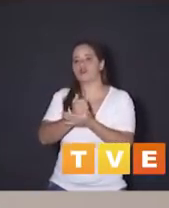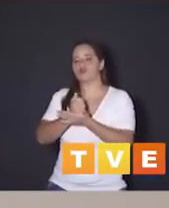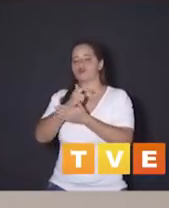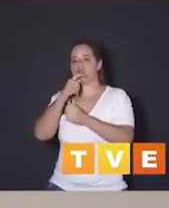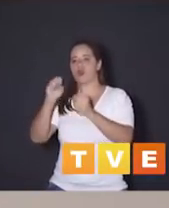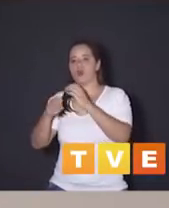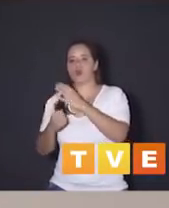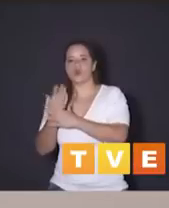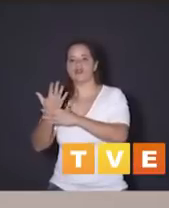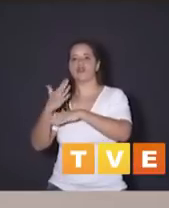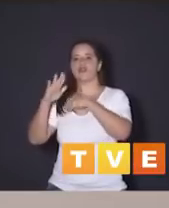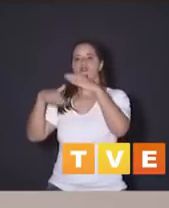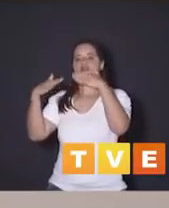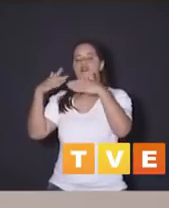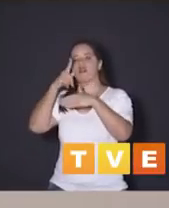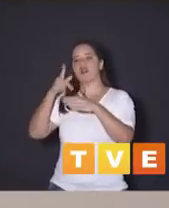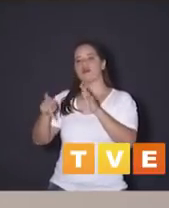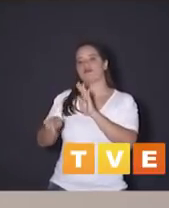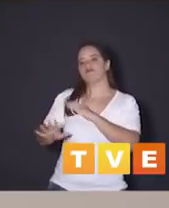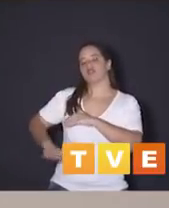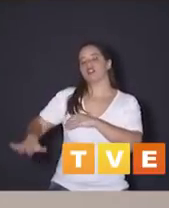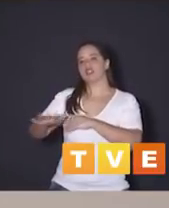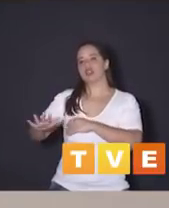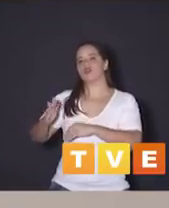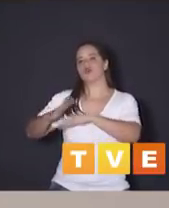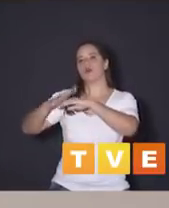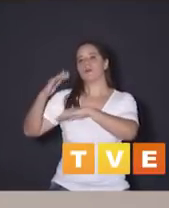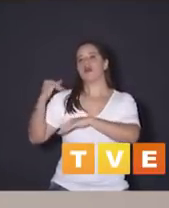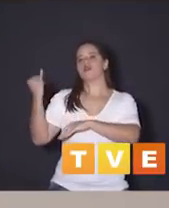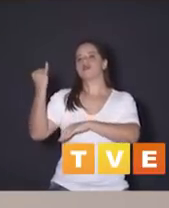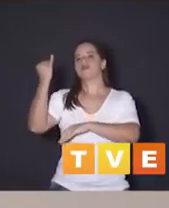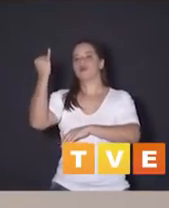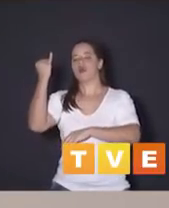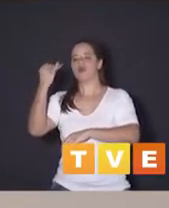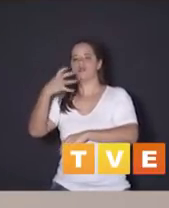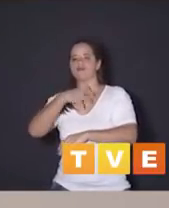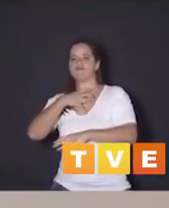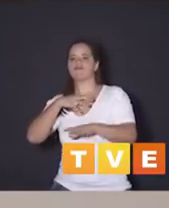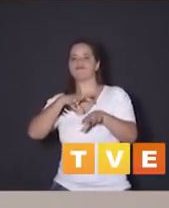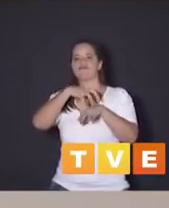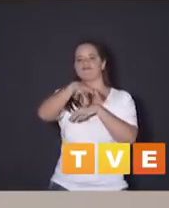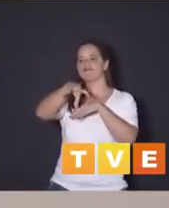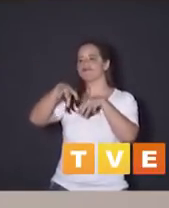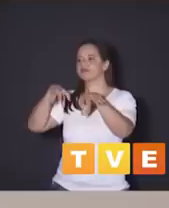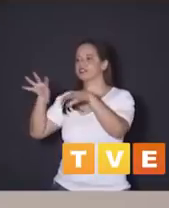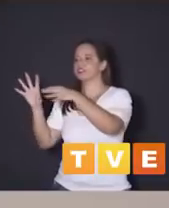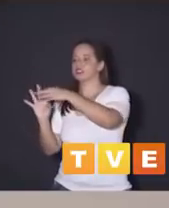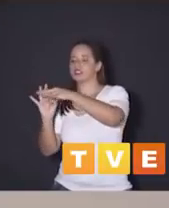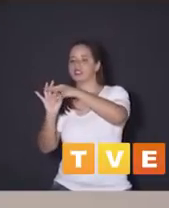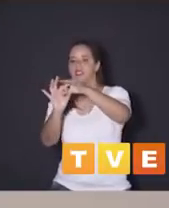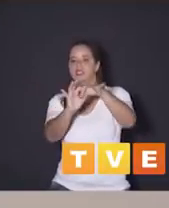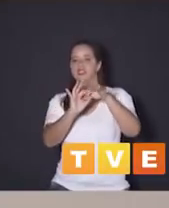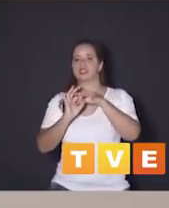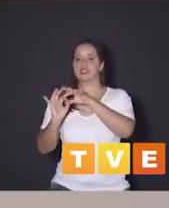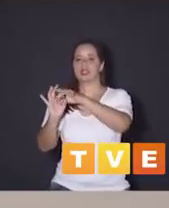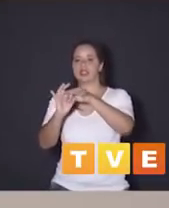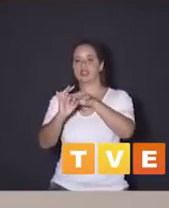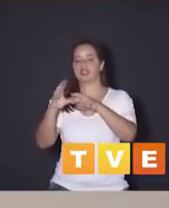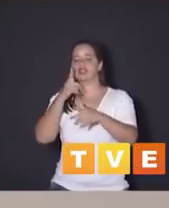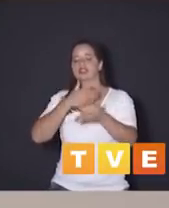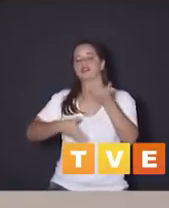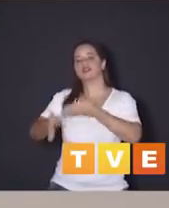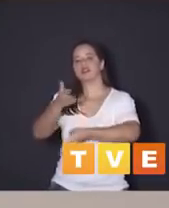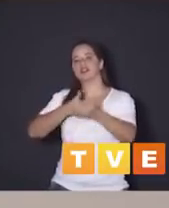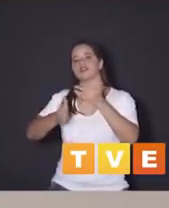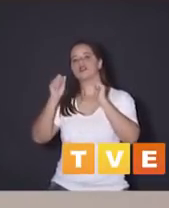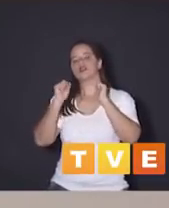mecanismos para ativação desses territórios e para que ele sinta que conecta em si ainda referem se nessa relação